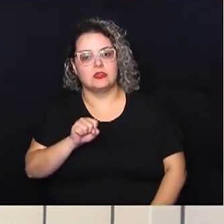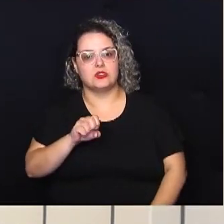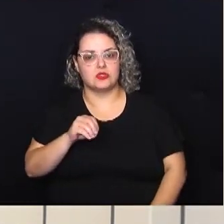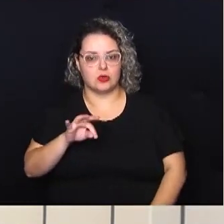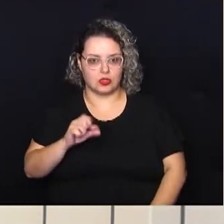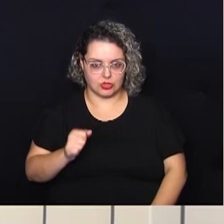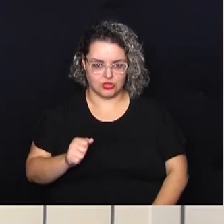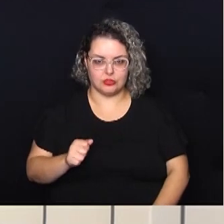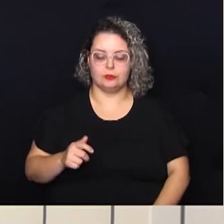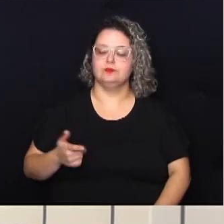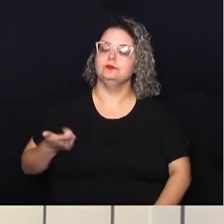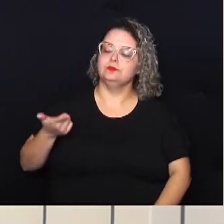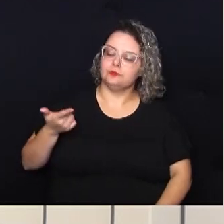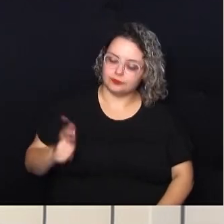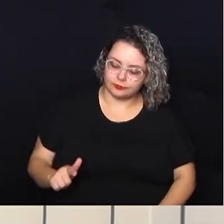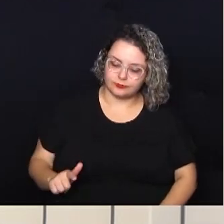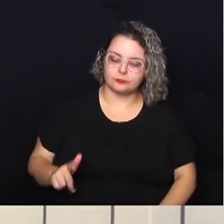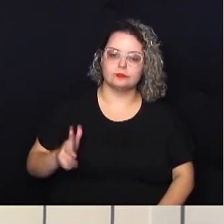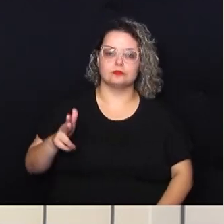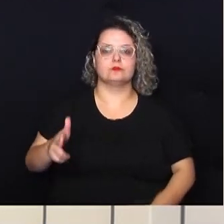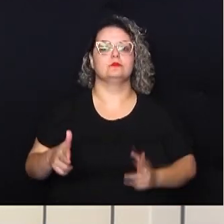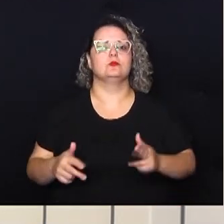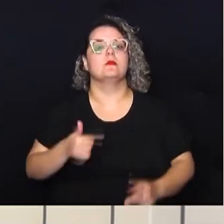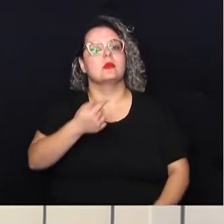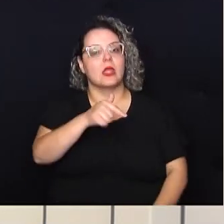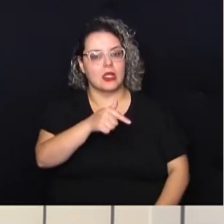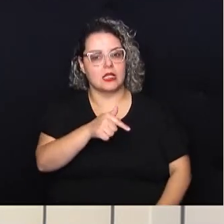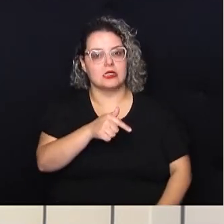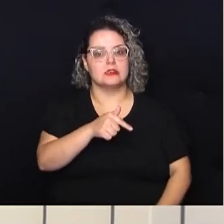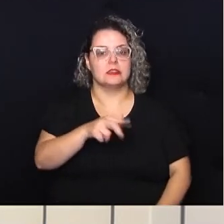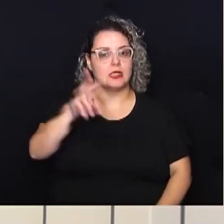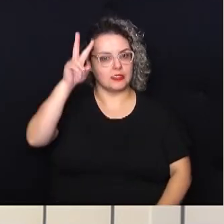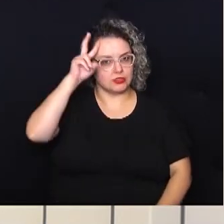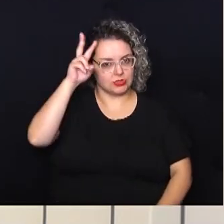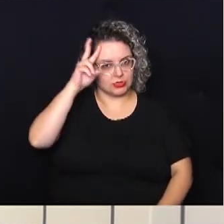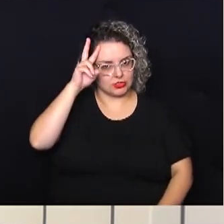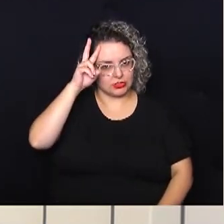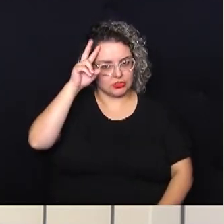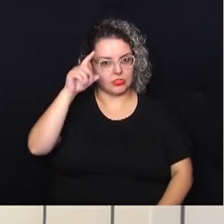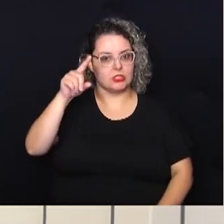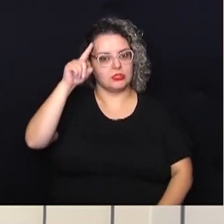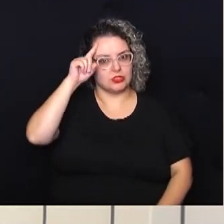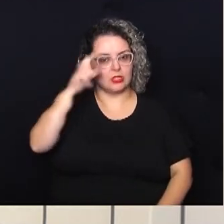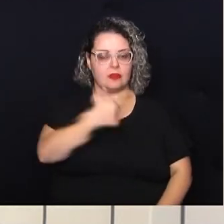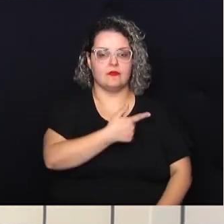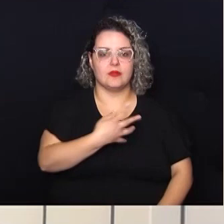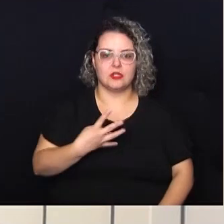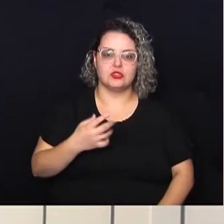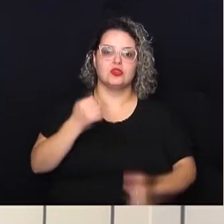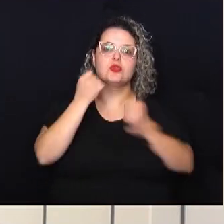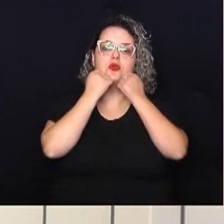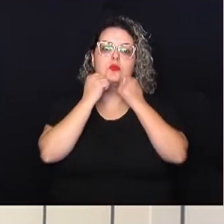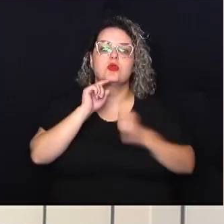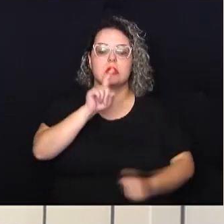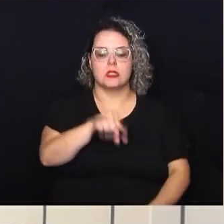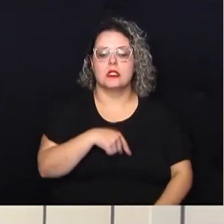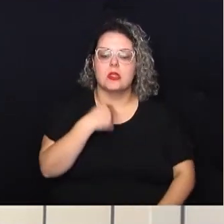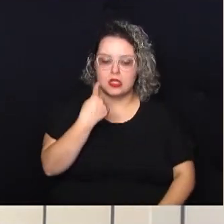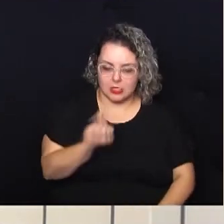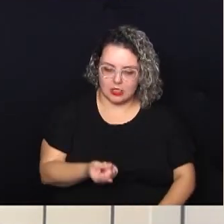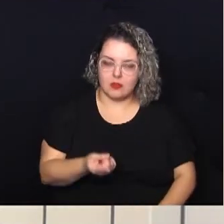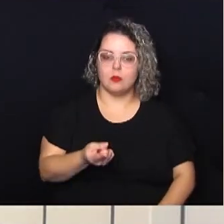forma ininterrupta às 7 horas da segunda-feira, dia 24 de julho, porque logo após